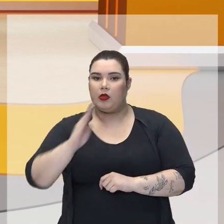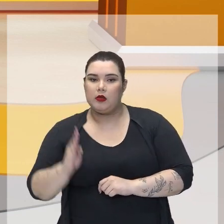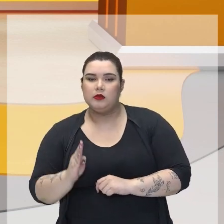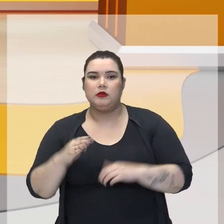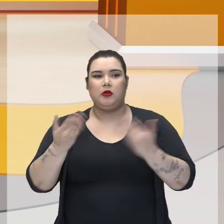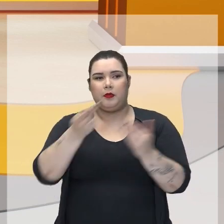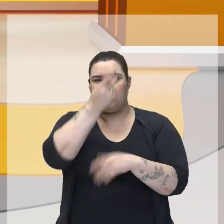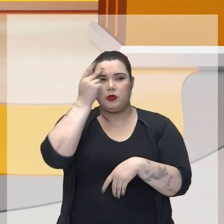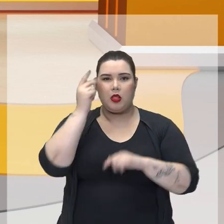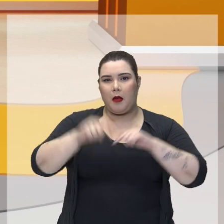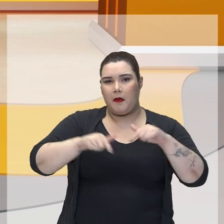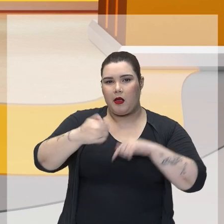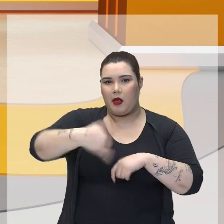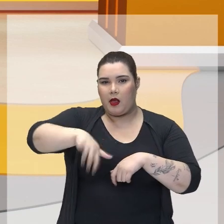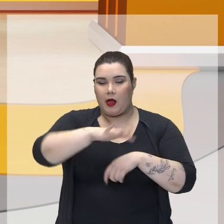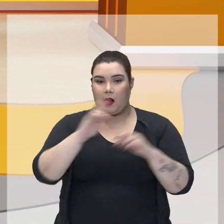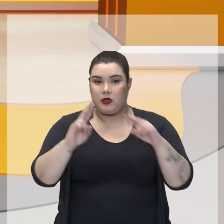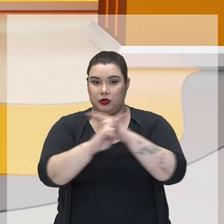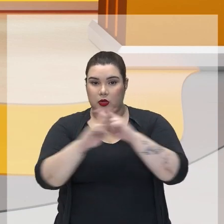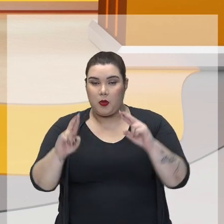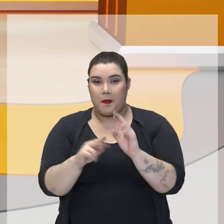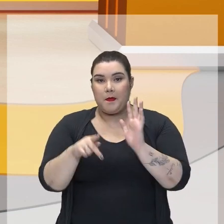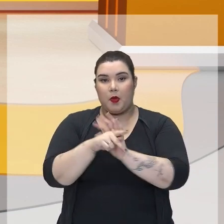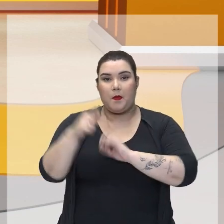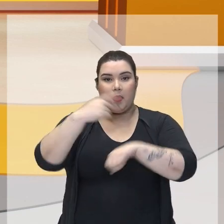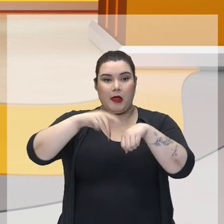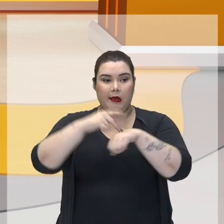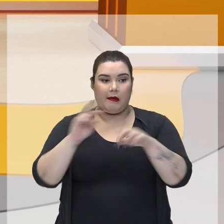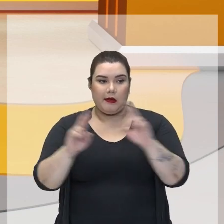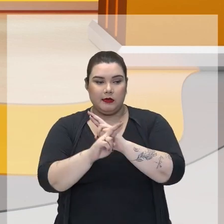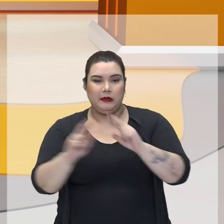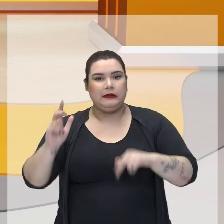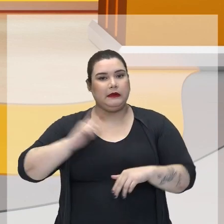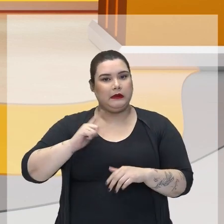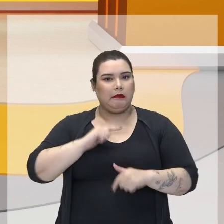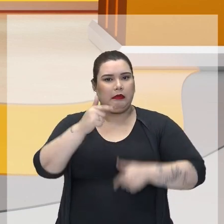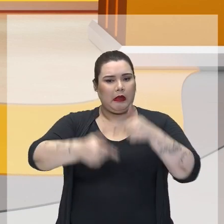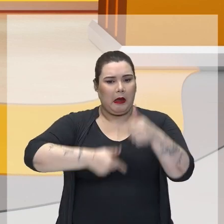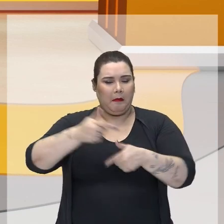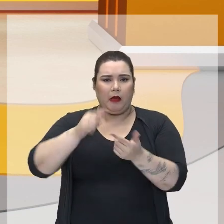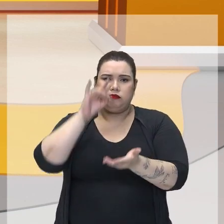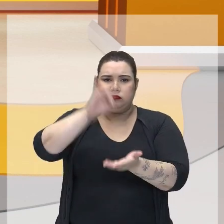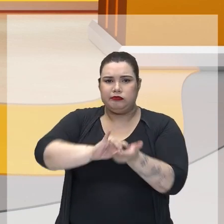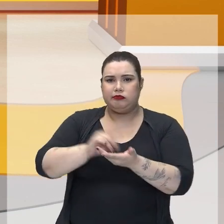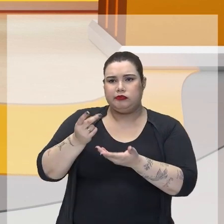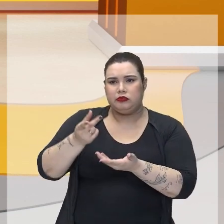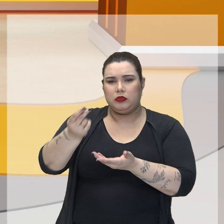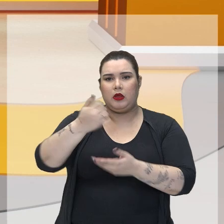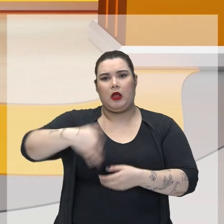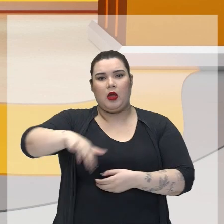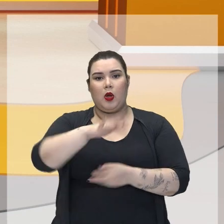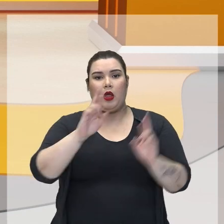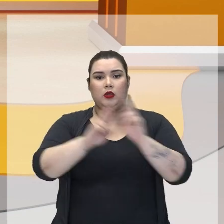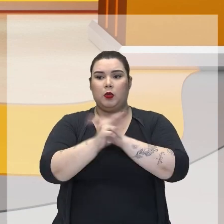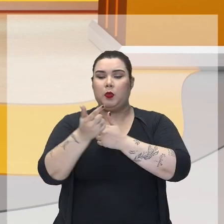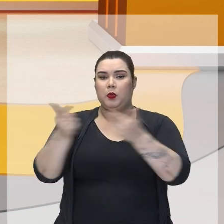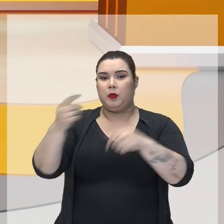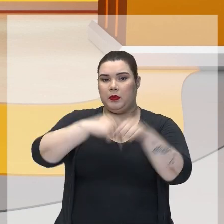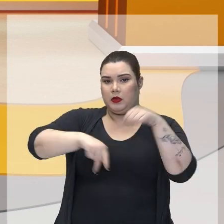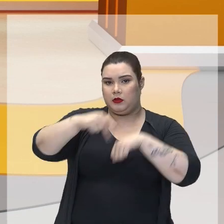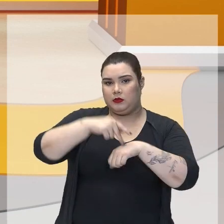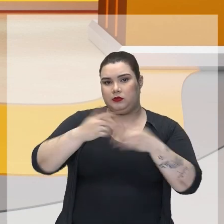né, com relações exteriores aqui do Brasil, têm carreiras assim muito consolidadas nas relações entre os países. Pode